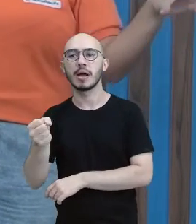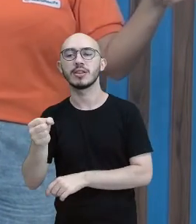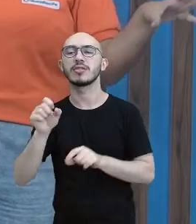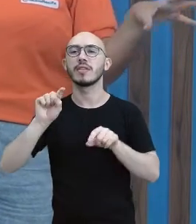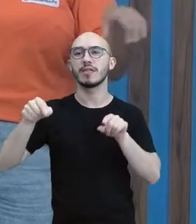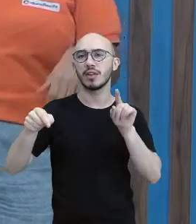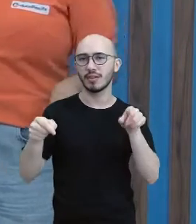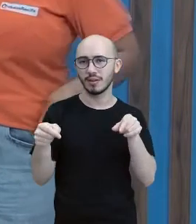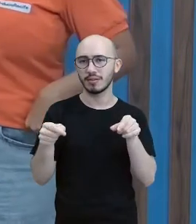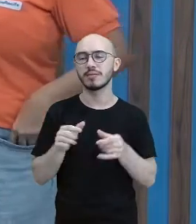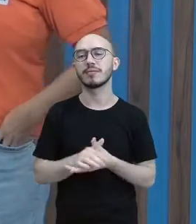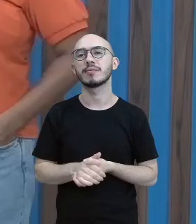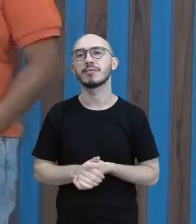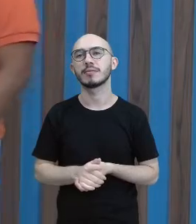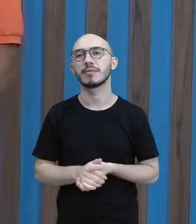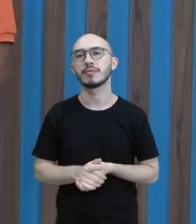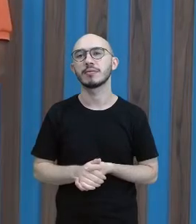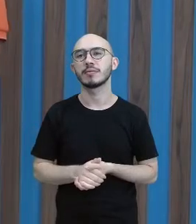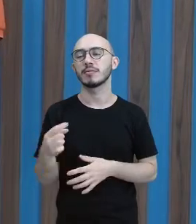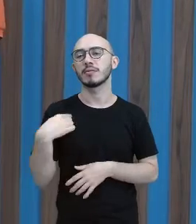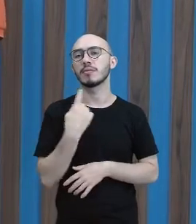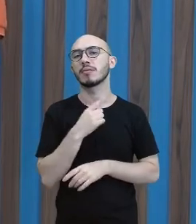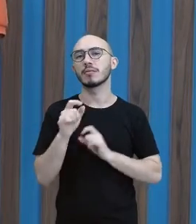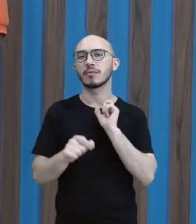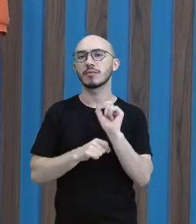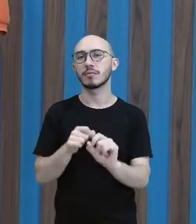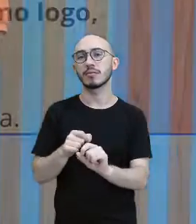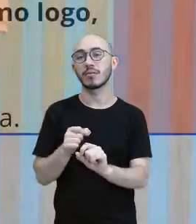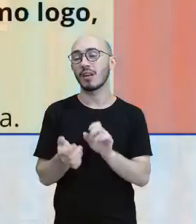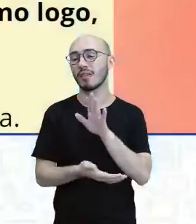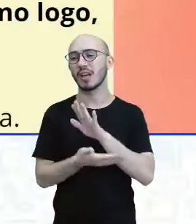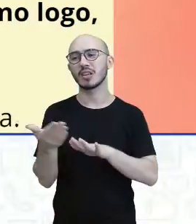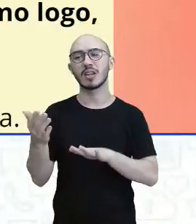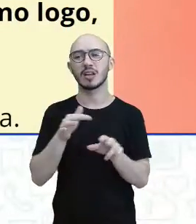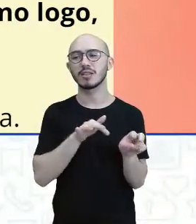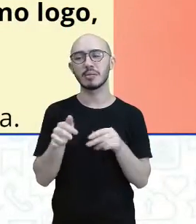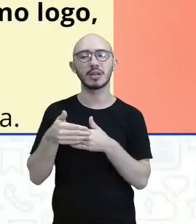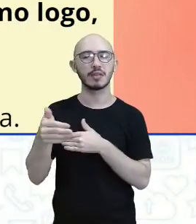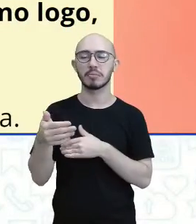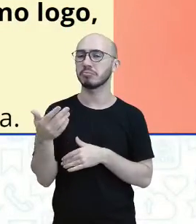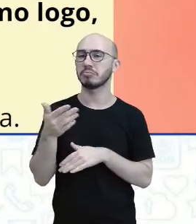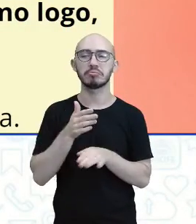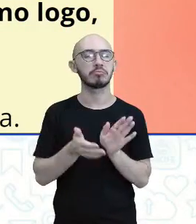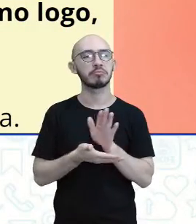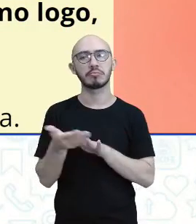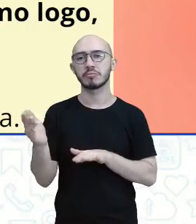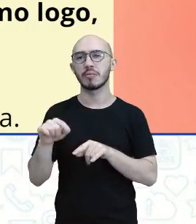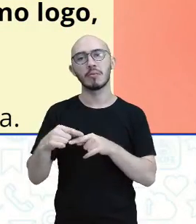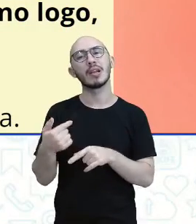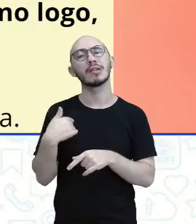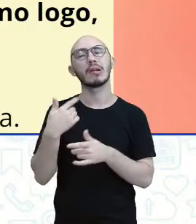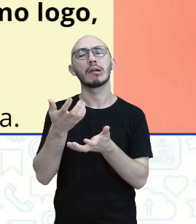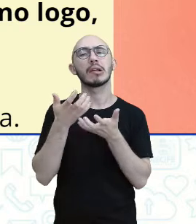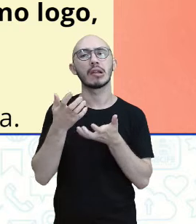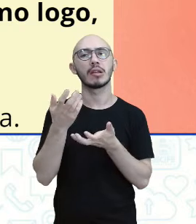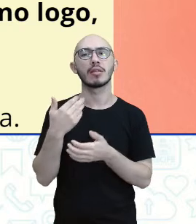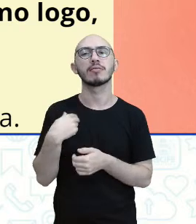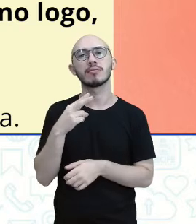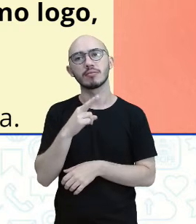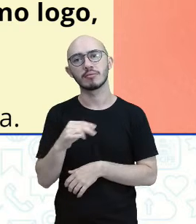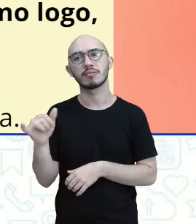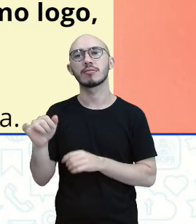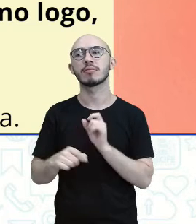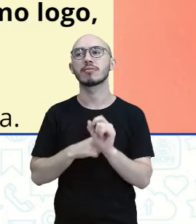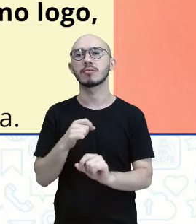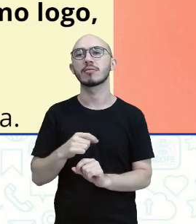entre vírgulas. Então, nós não viajaremos semana que vem, porém, eu queria muito ir. Então, eu tenho o